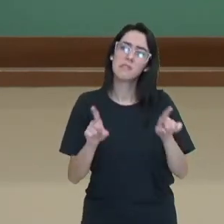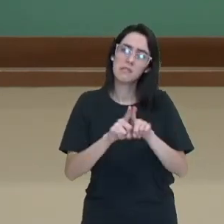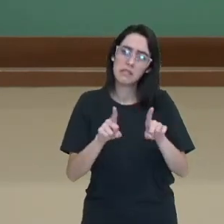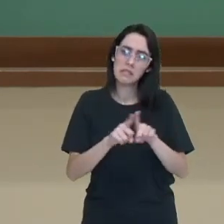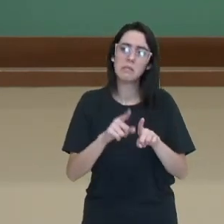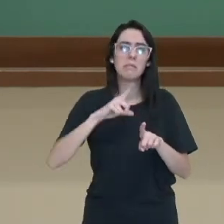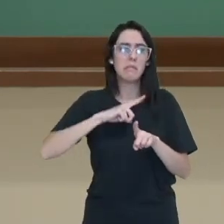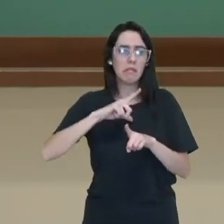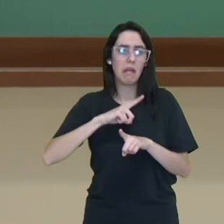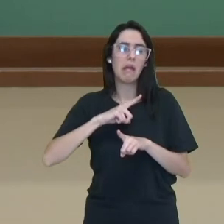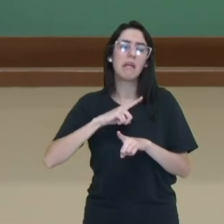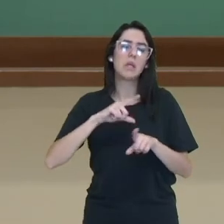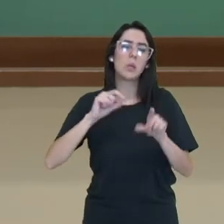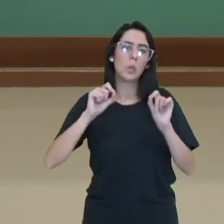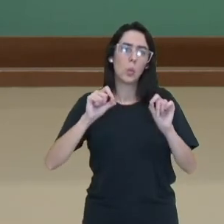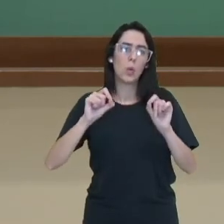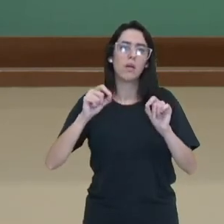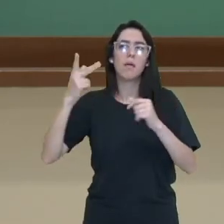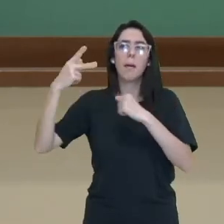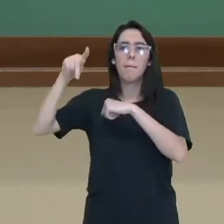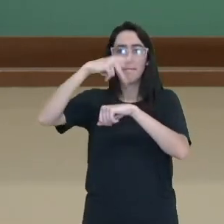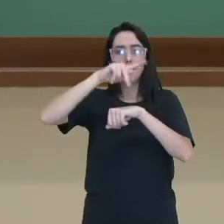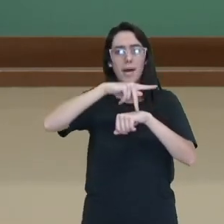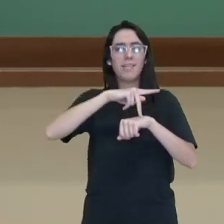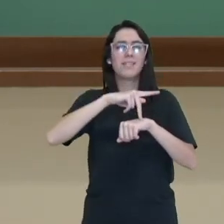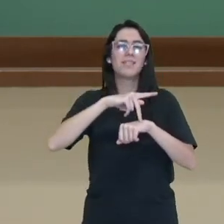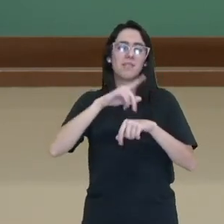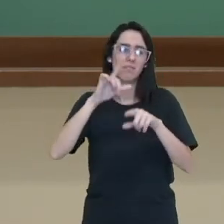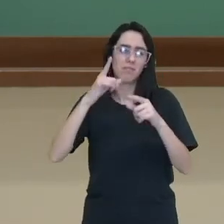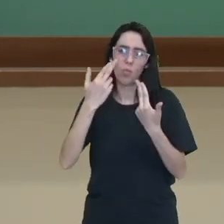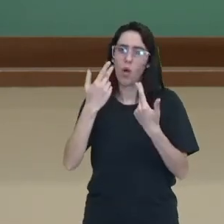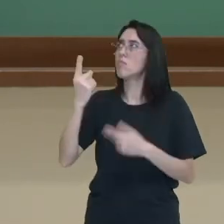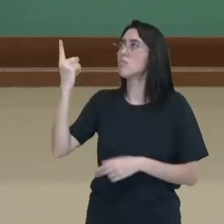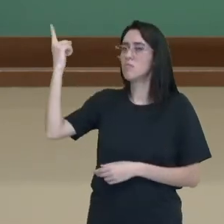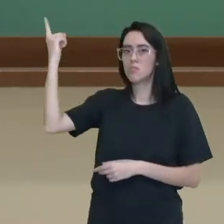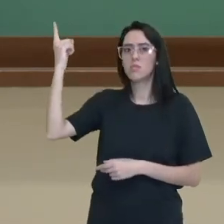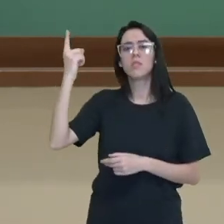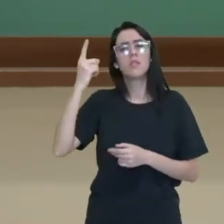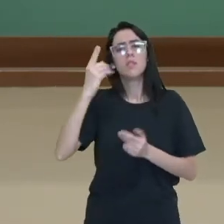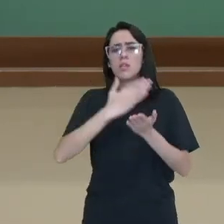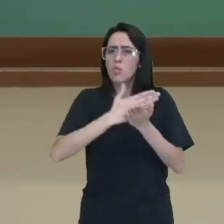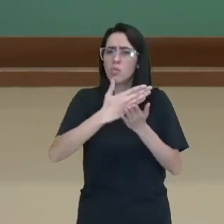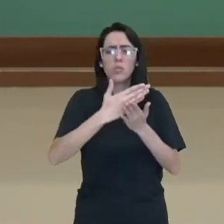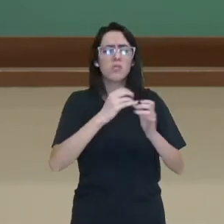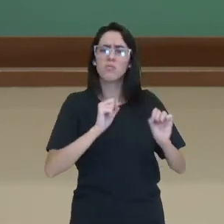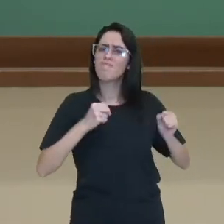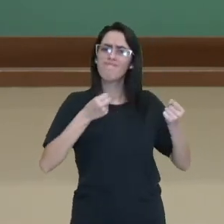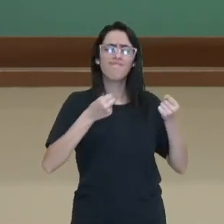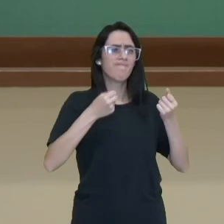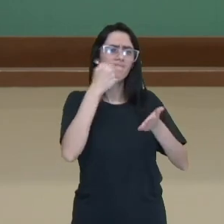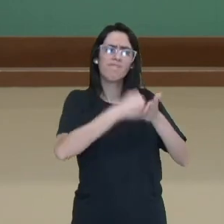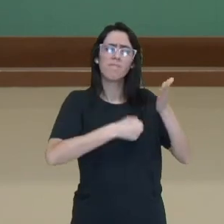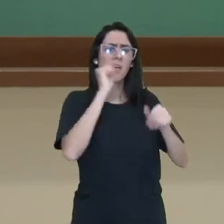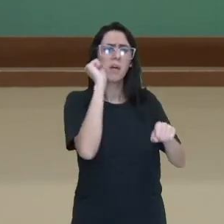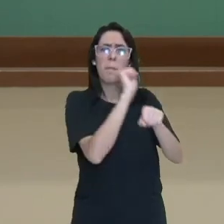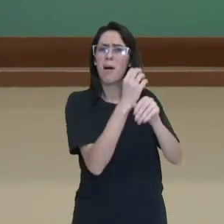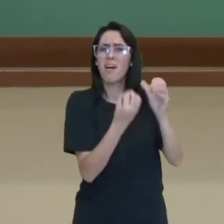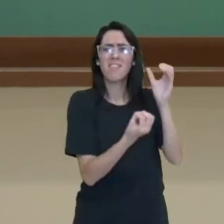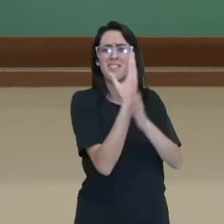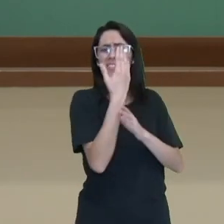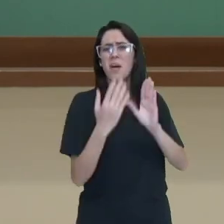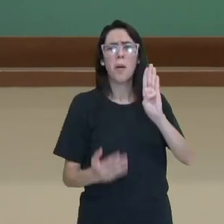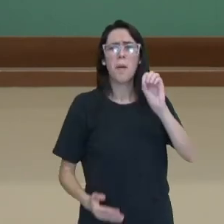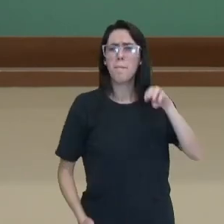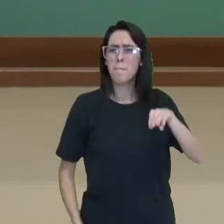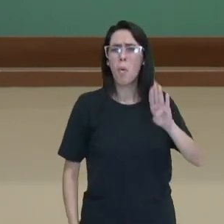os países tais quais as Ilhas Marshall começaram movimentações para que não fossem mais realizados esses tipos de